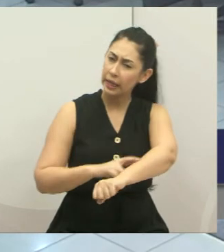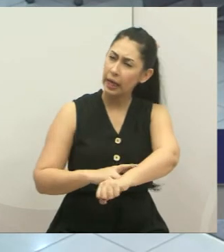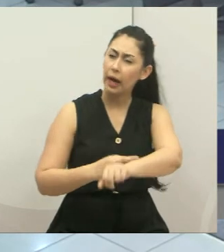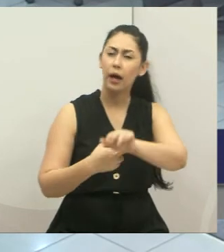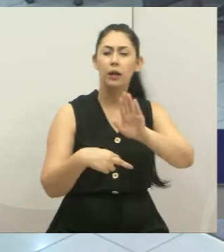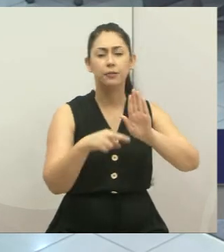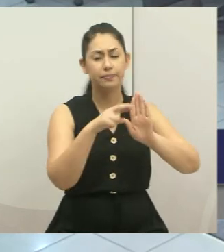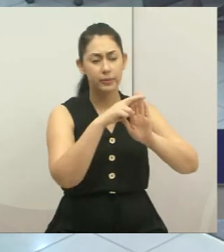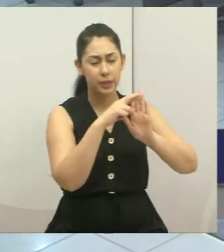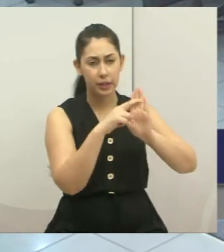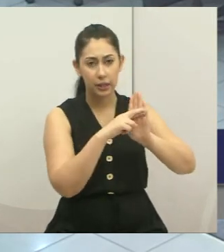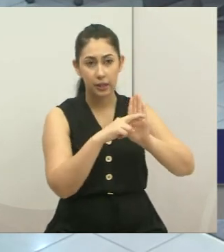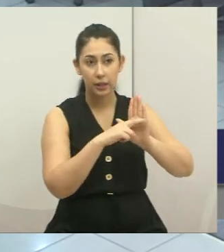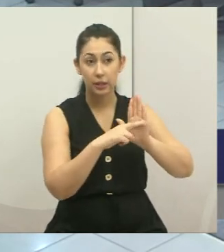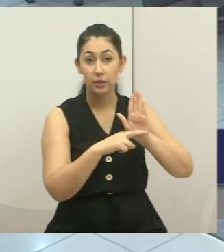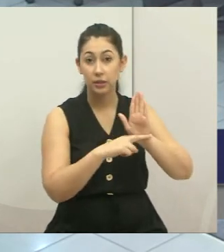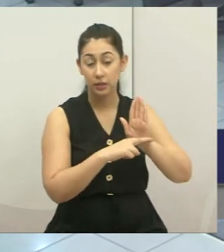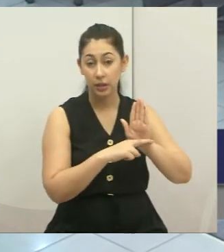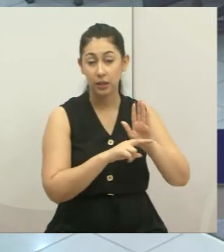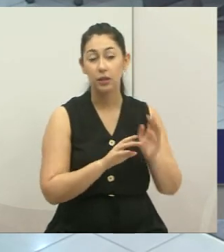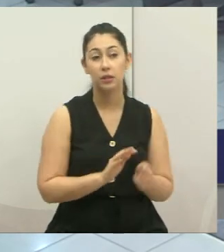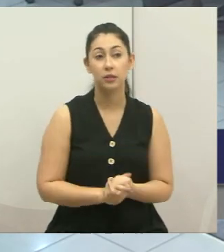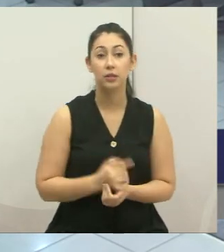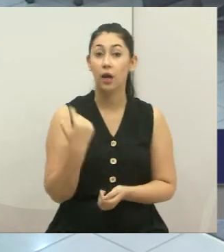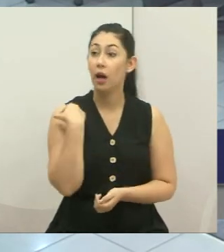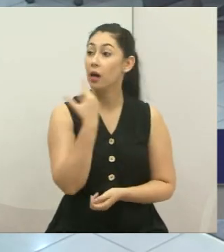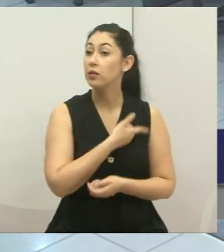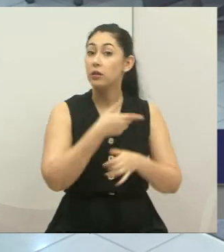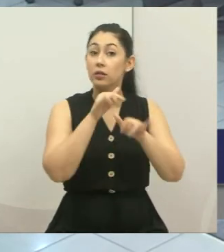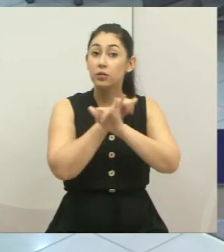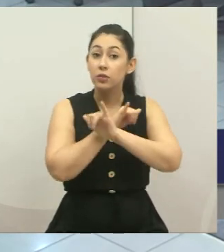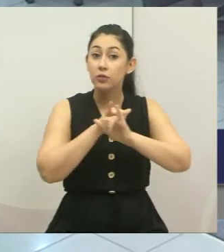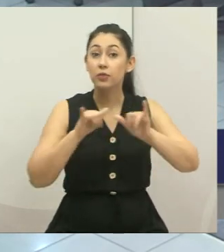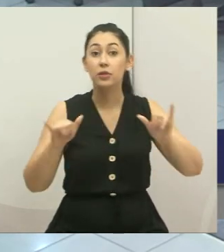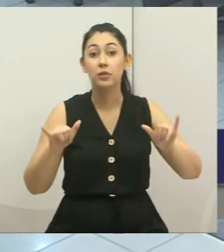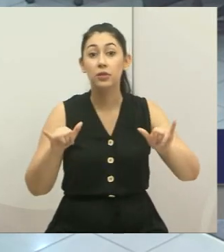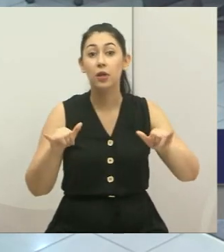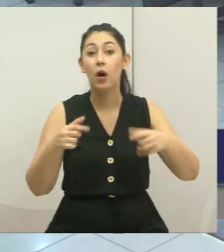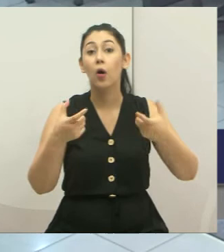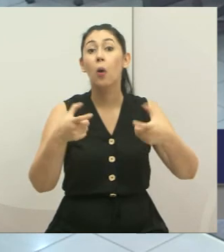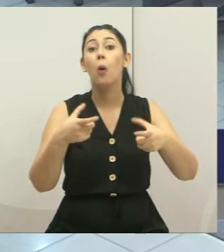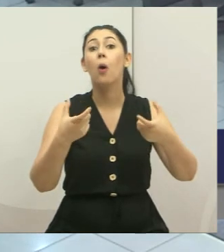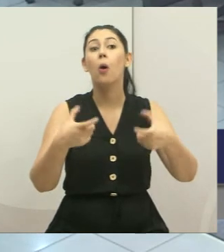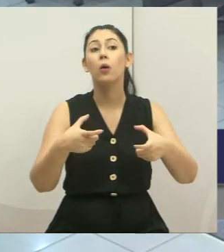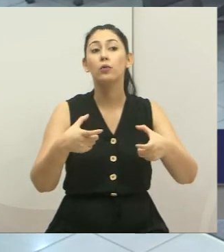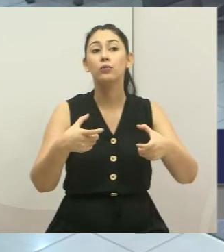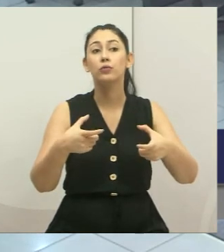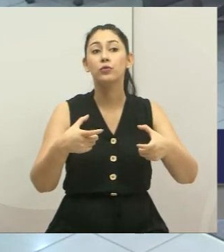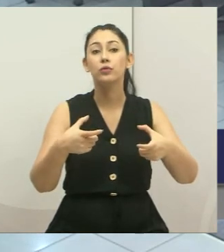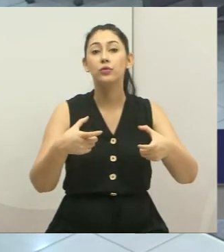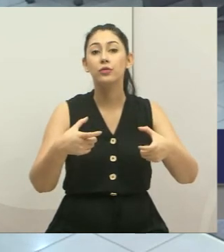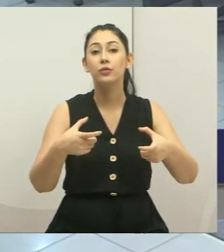protocolos sanitários, a nossa divulgação maior foi mesmo para os meios de